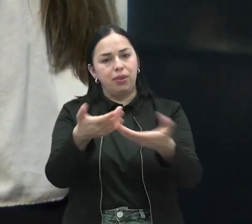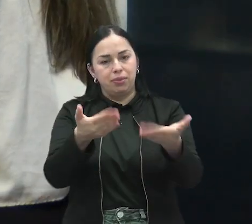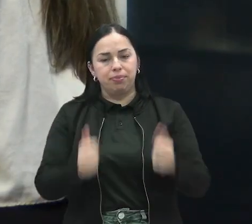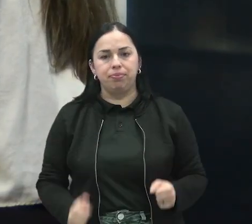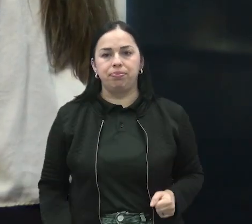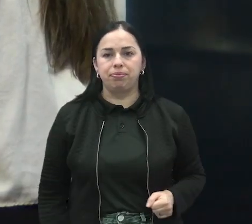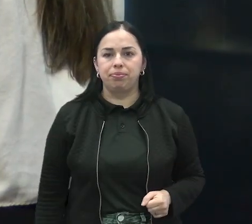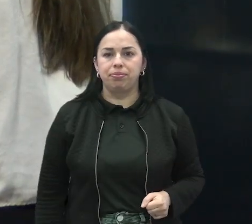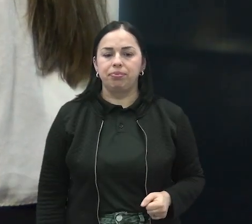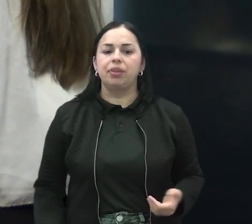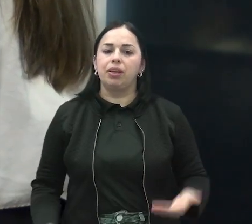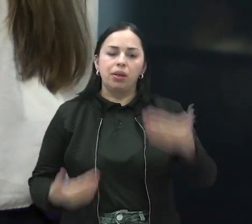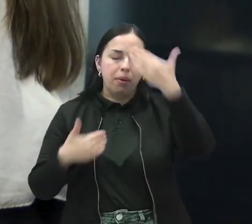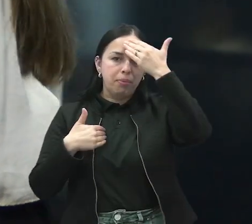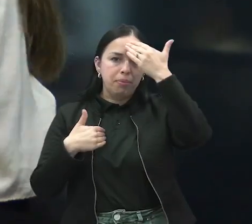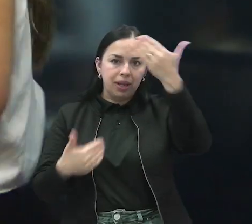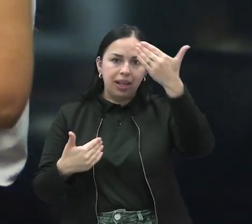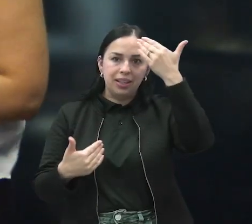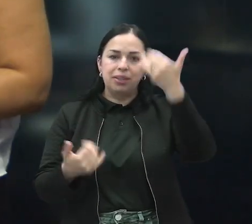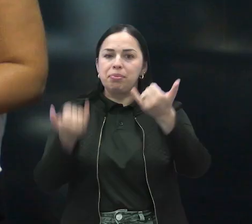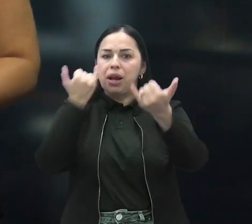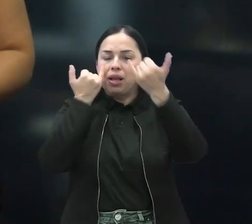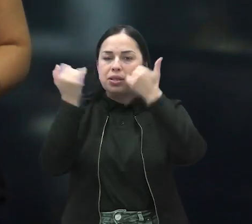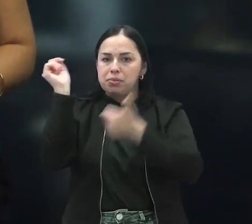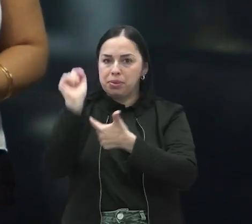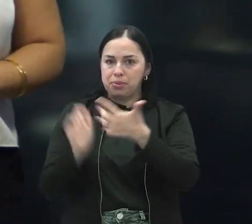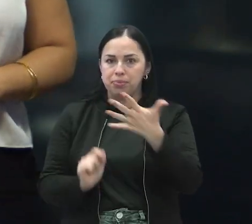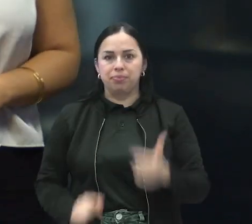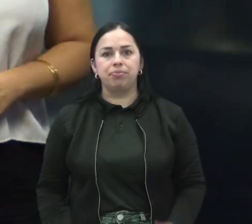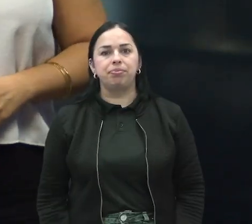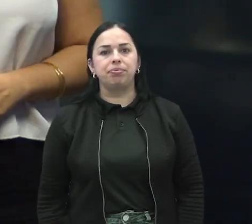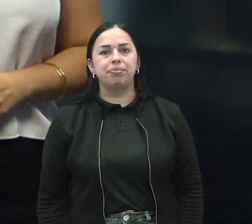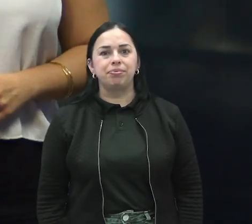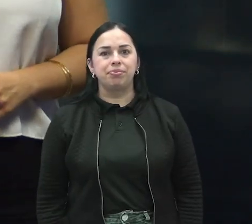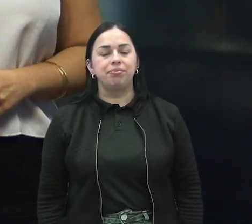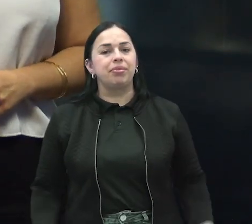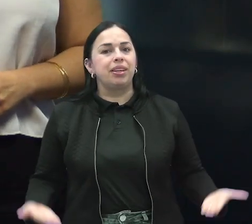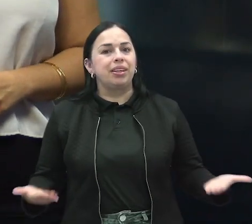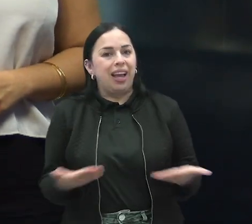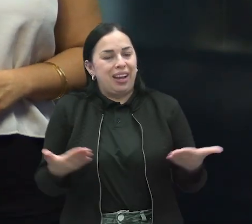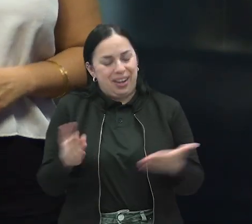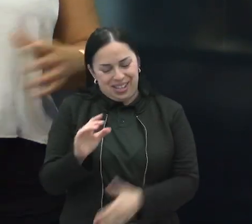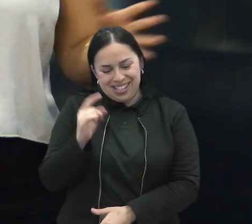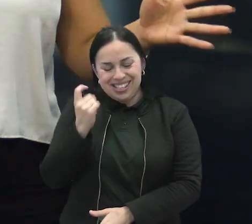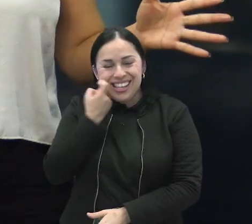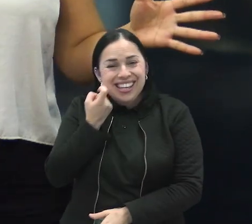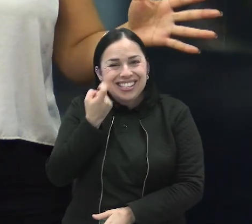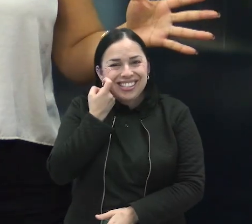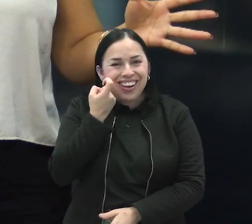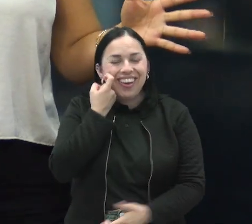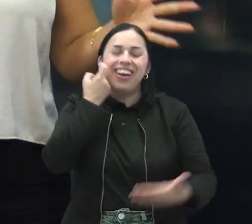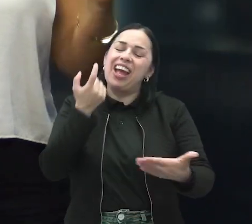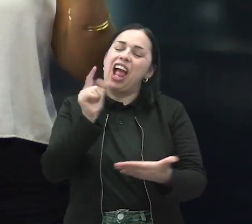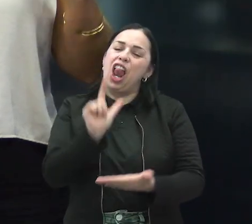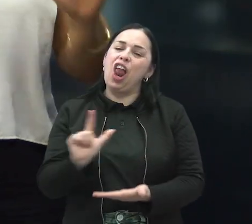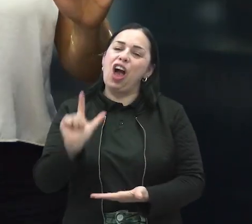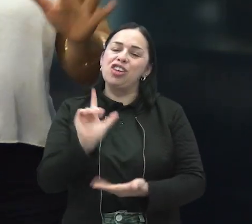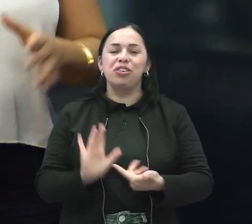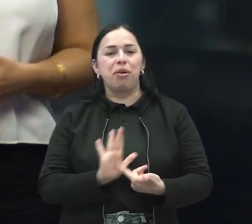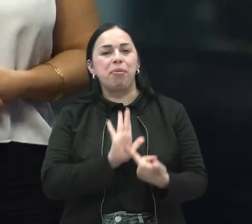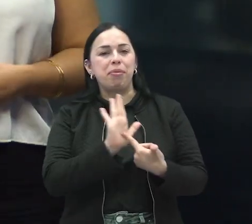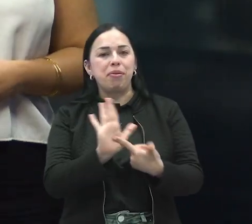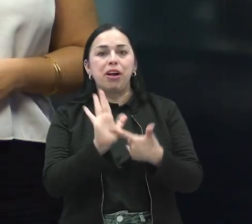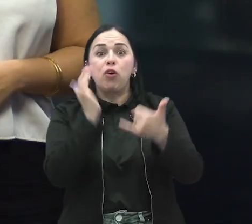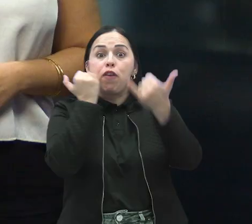você aí no estúdio, Fran. Muito obrigada, Eduardo, pelas informações. Chegou a sexta-feira e claro que a gente vai te